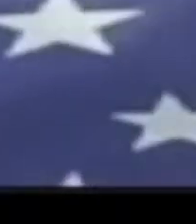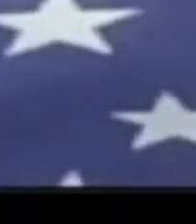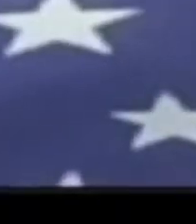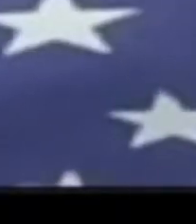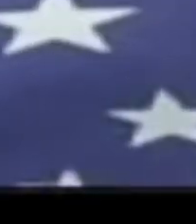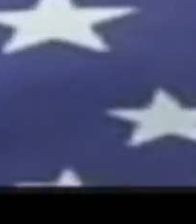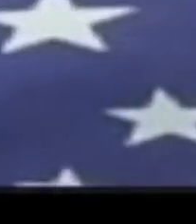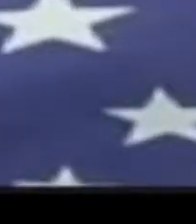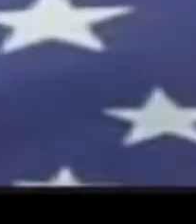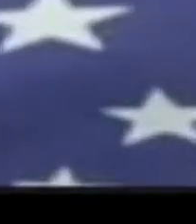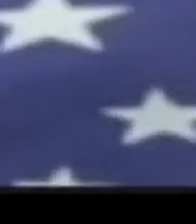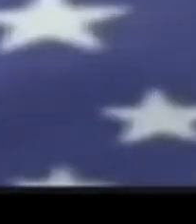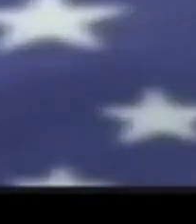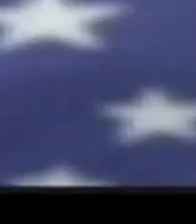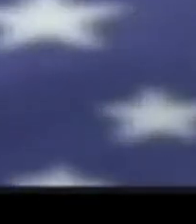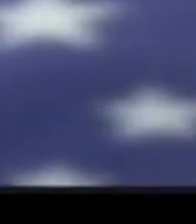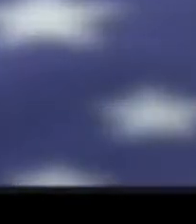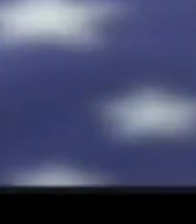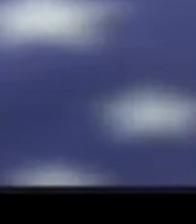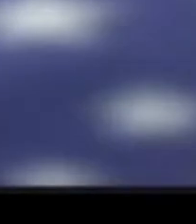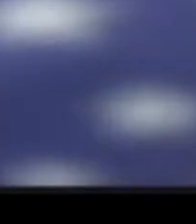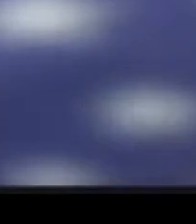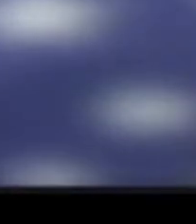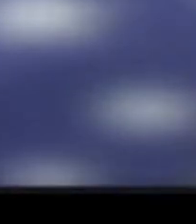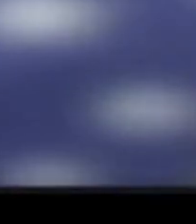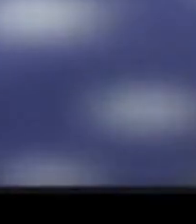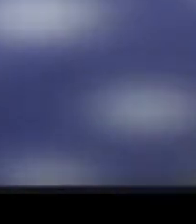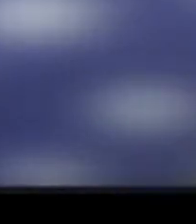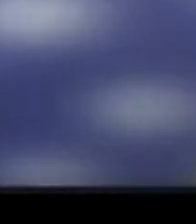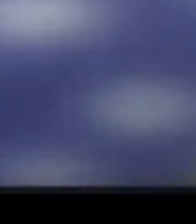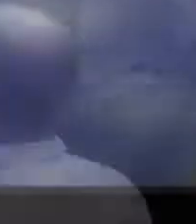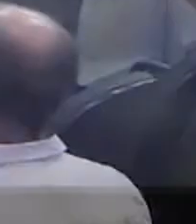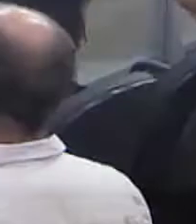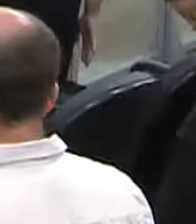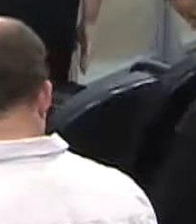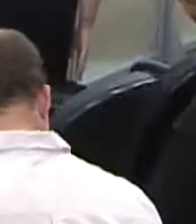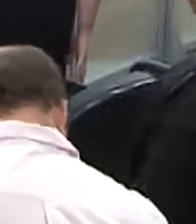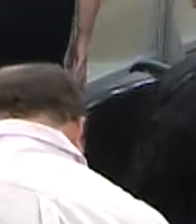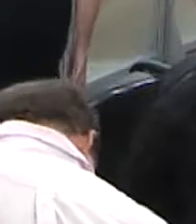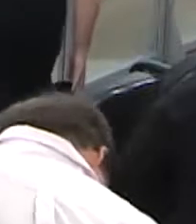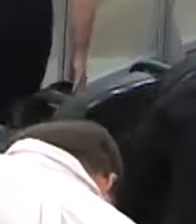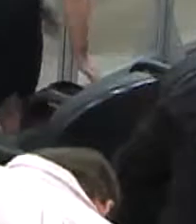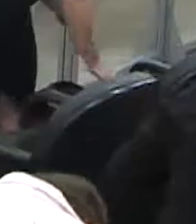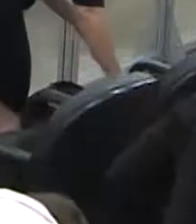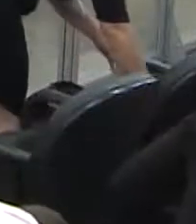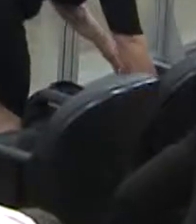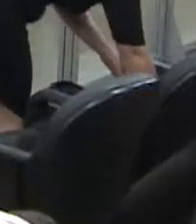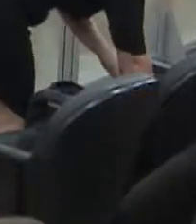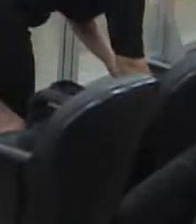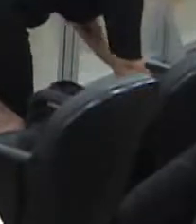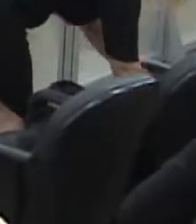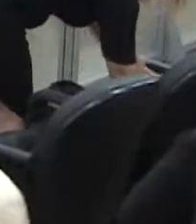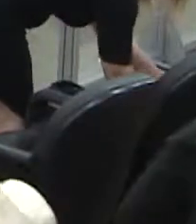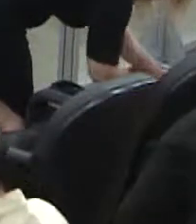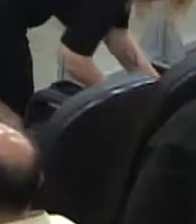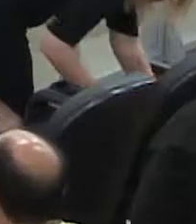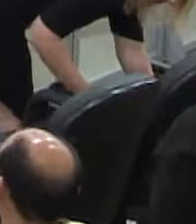terás no filho teu não foge a lua, nem ninguém te adora a própria morte,